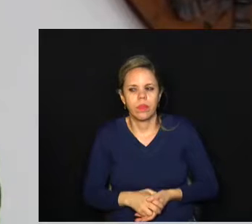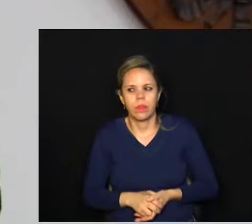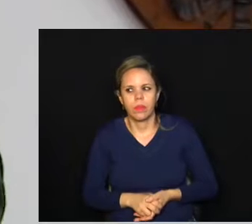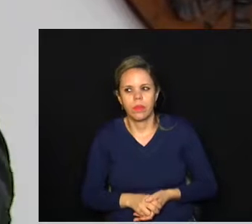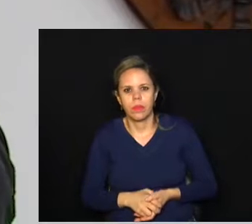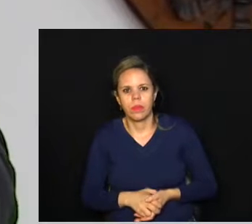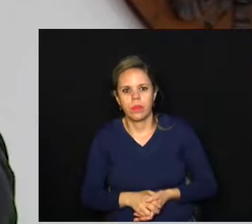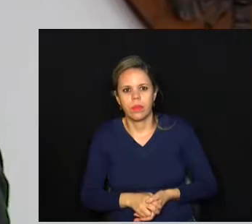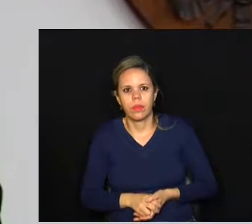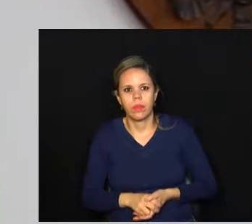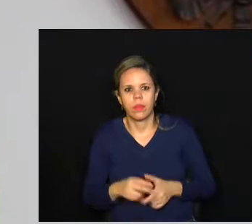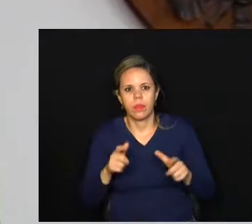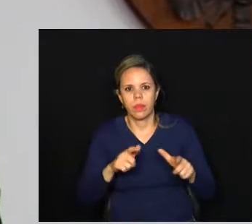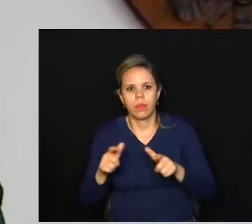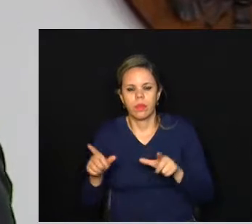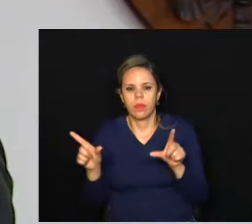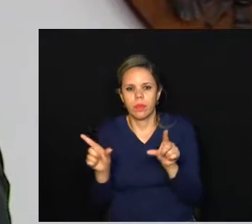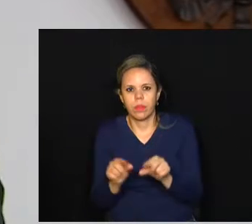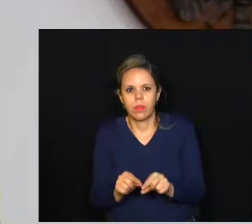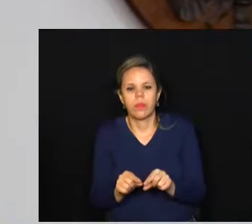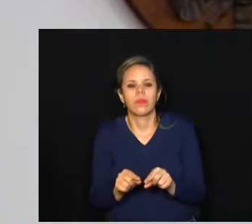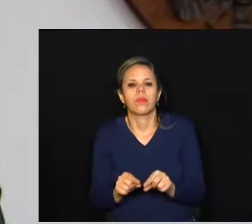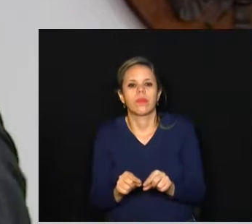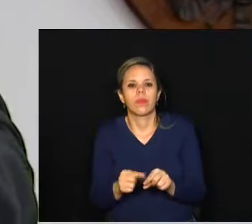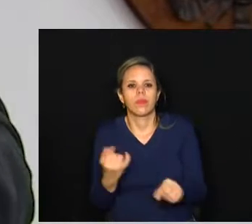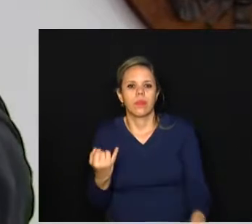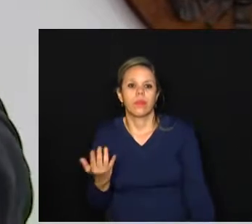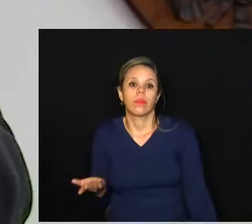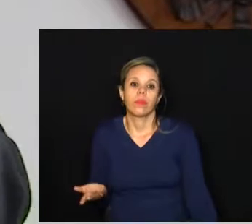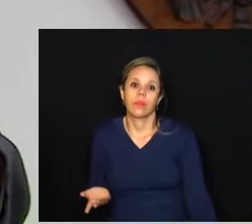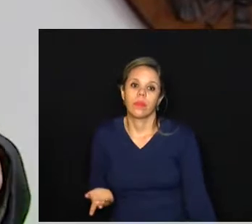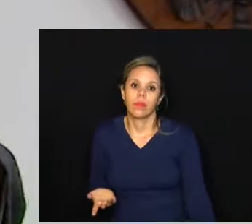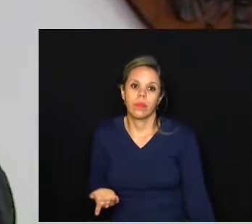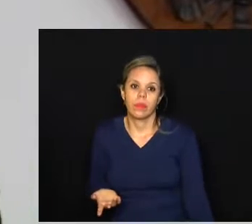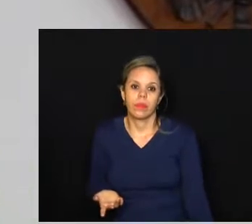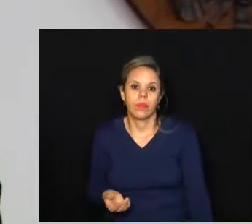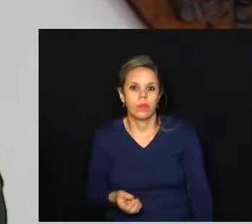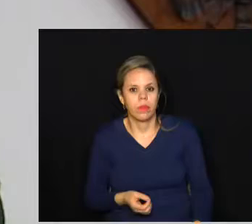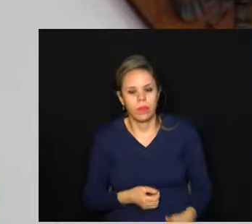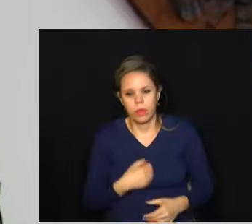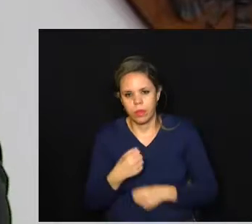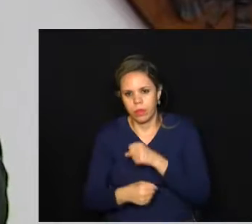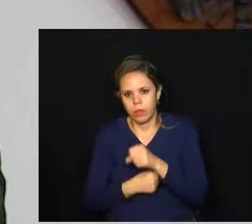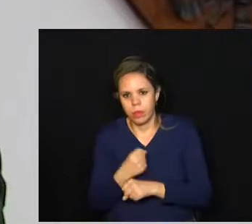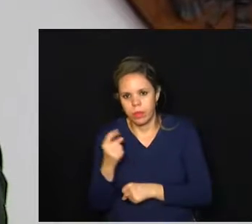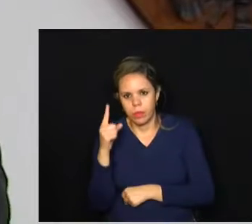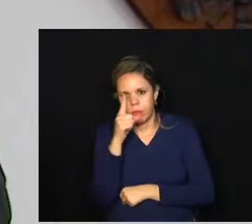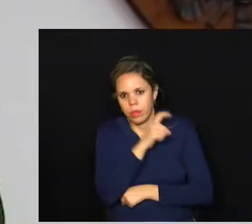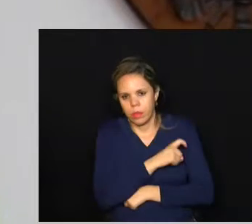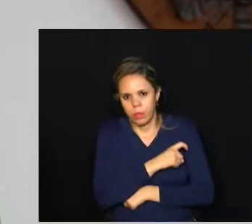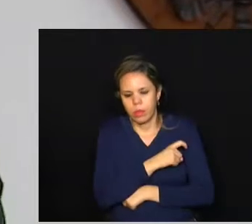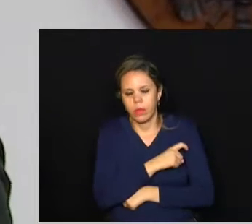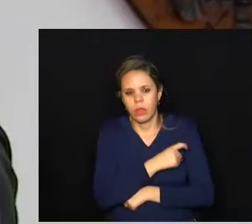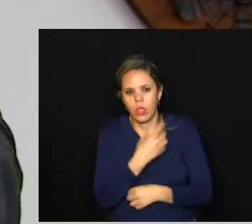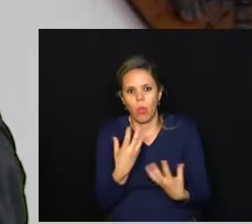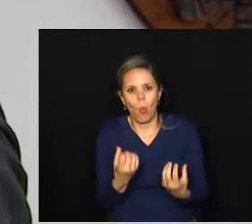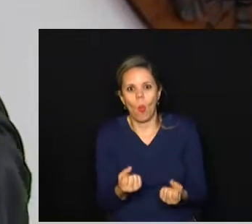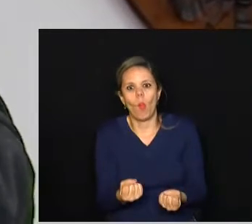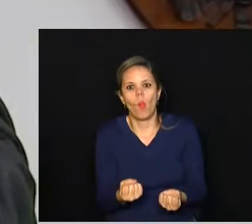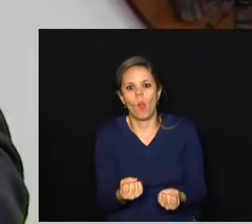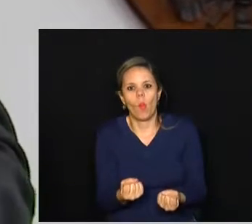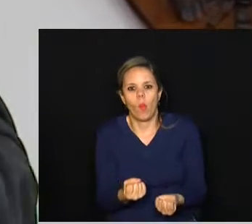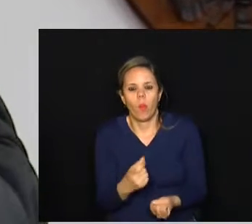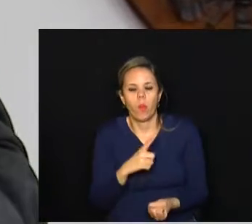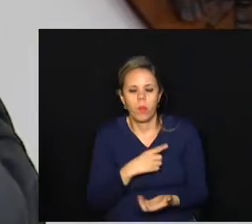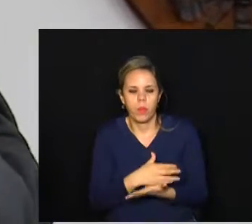de represa estão abaixando o nível consideravelmente. Então será um ano bem difícil, de seca bem forte, e nós temos